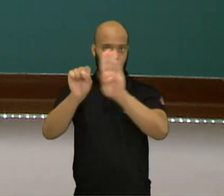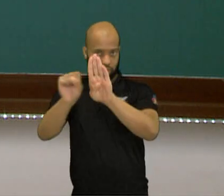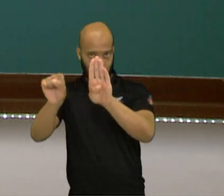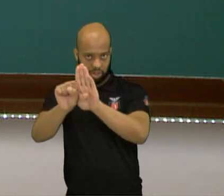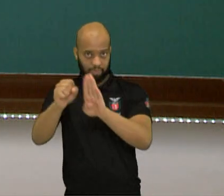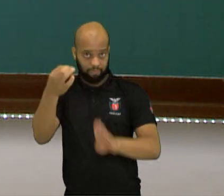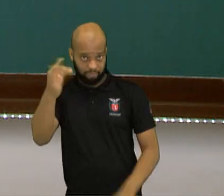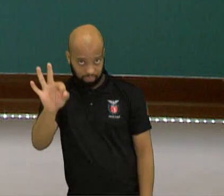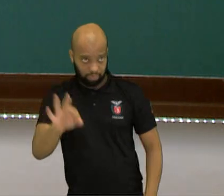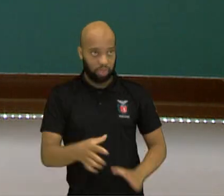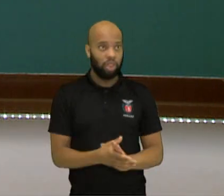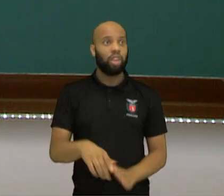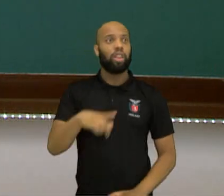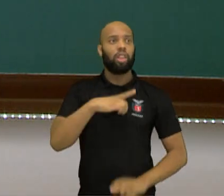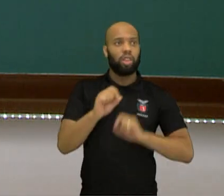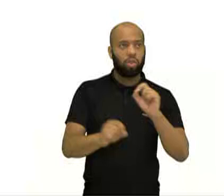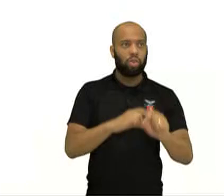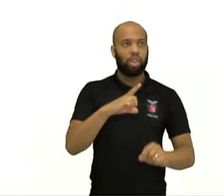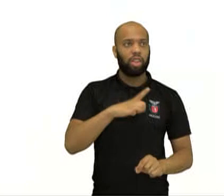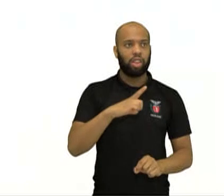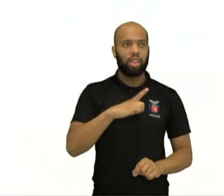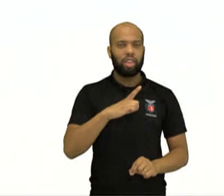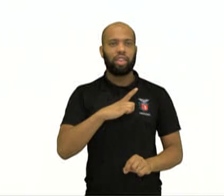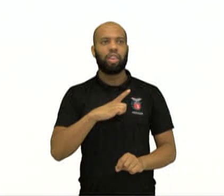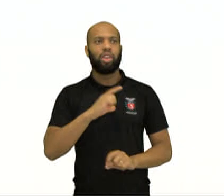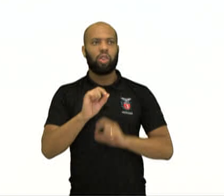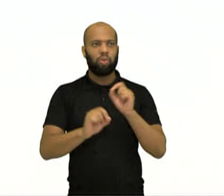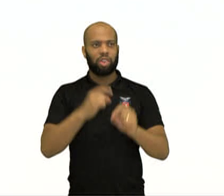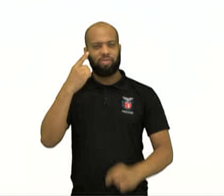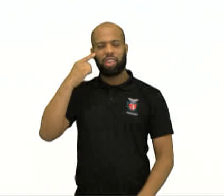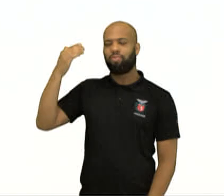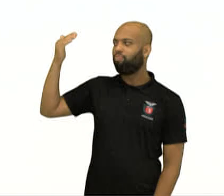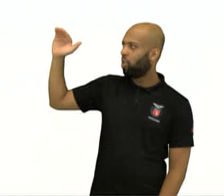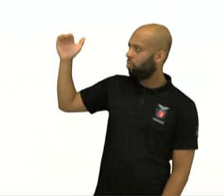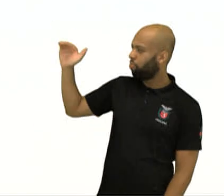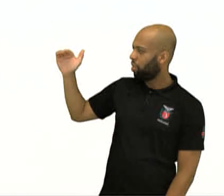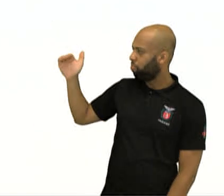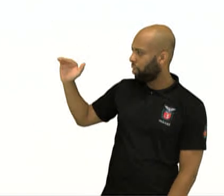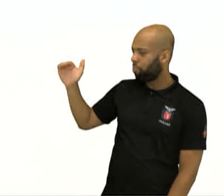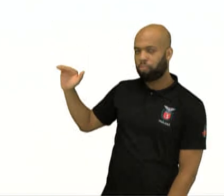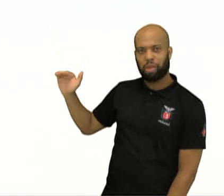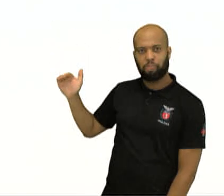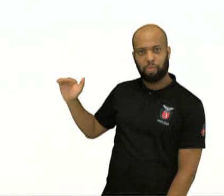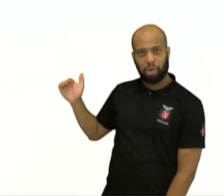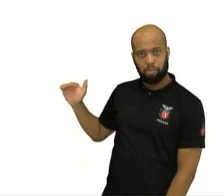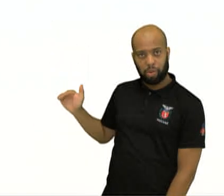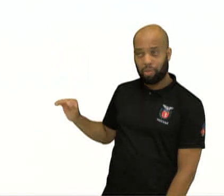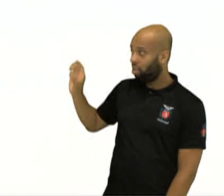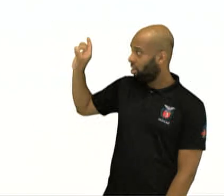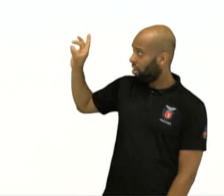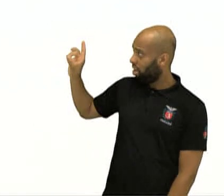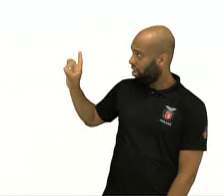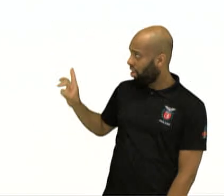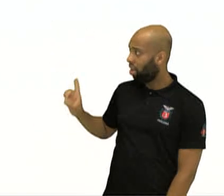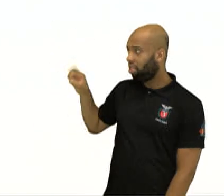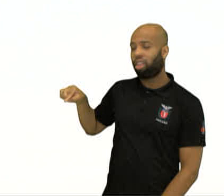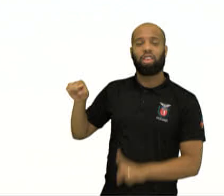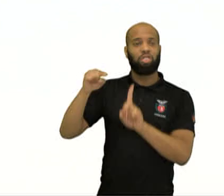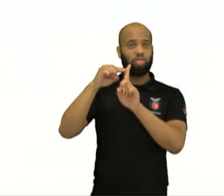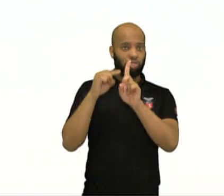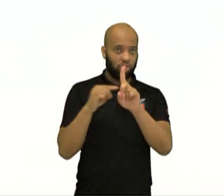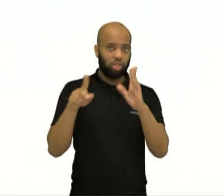substantivas. Então, nós temos as subjetivas, predicativas, completivas nominais, objetivas